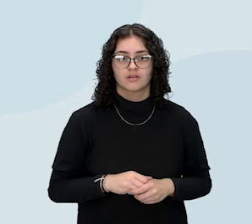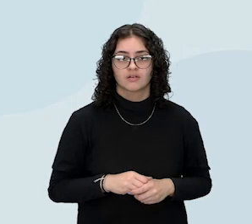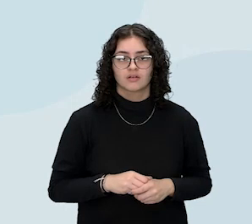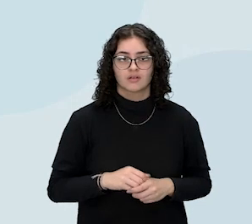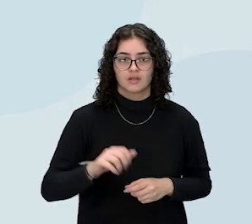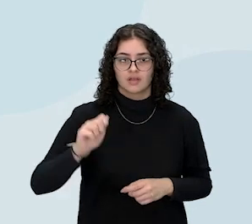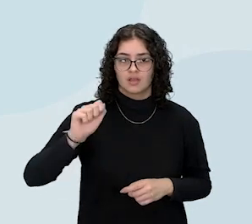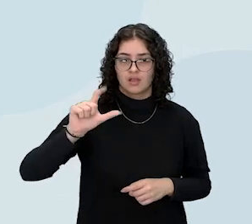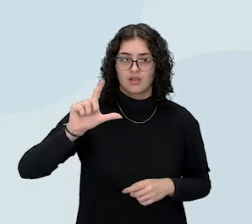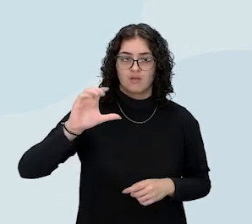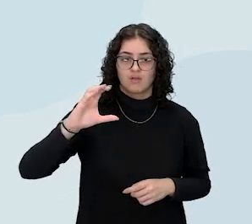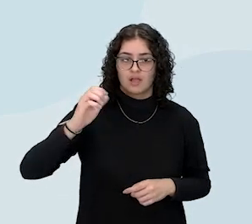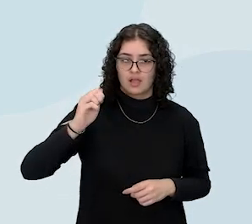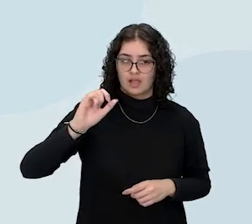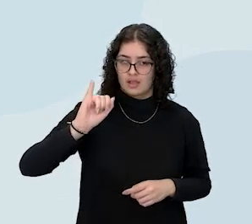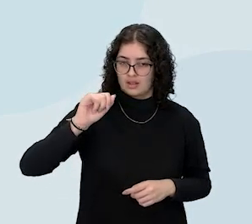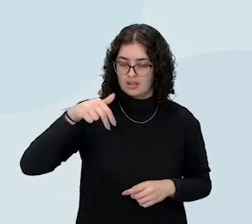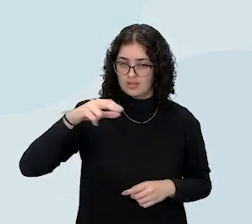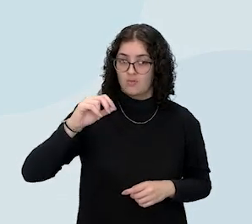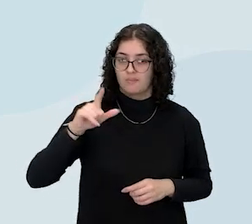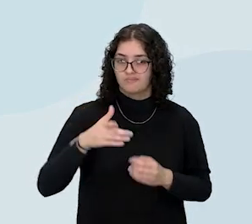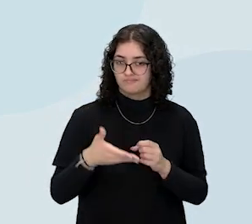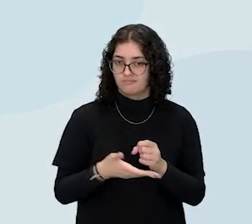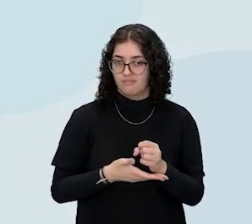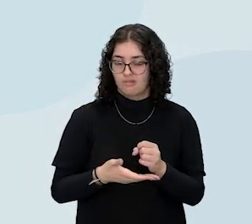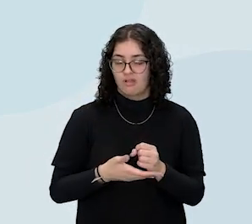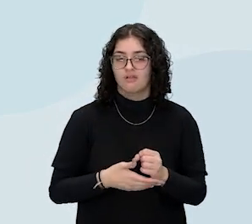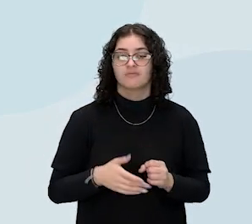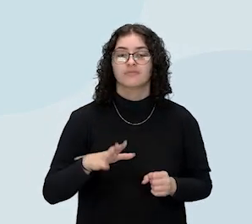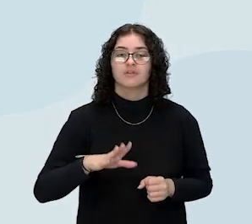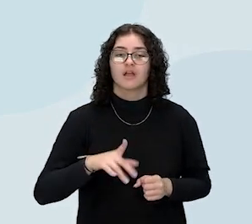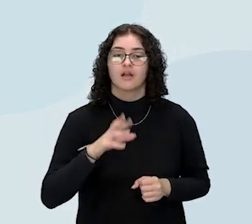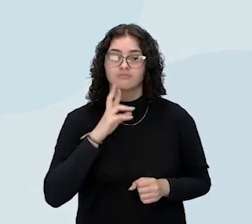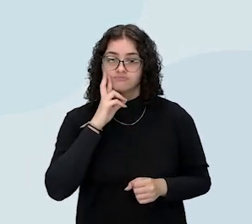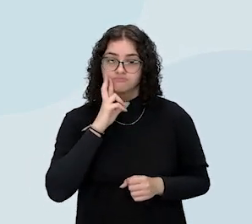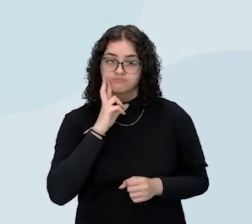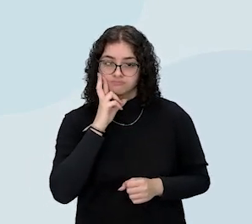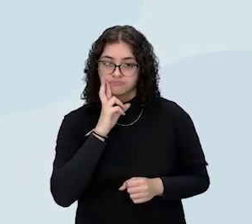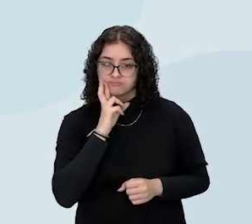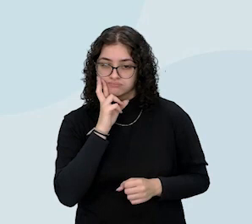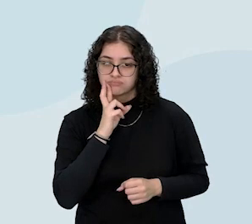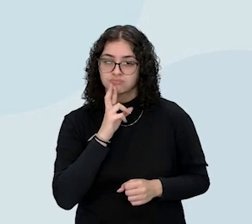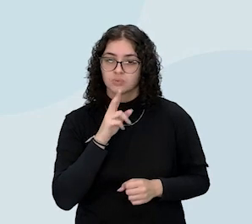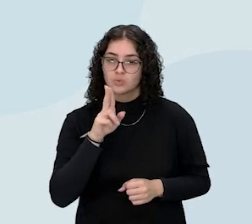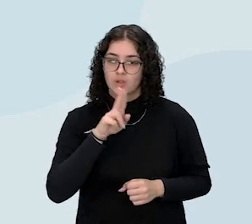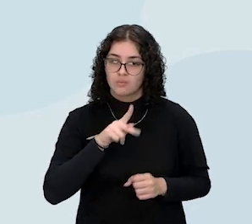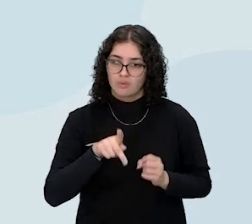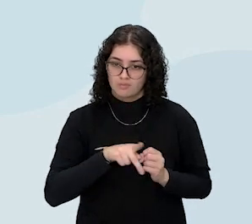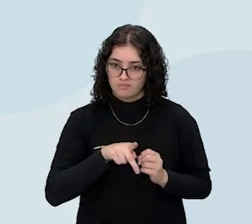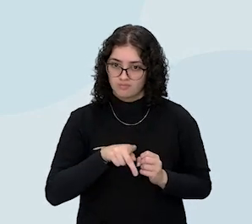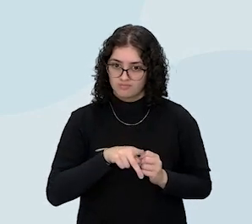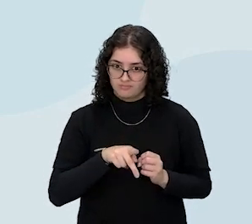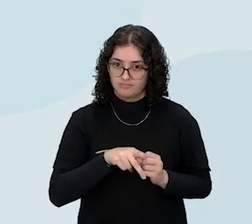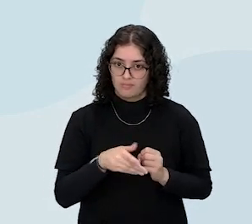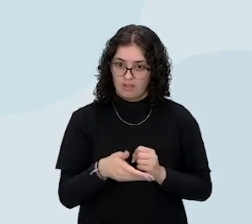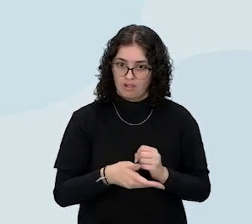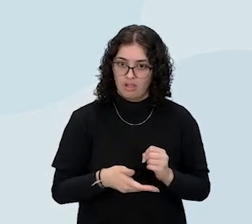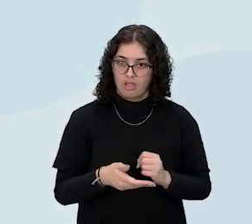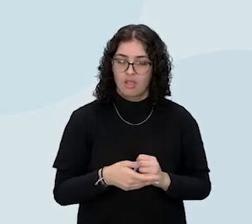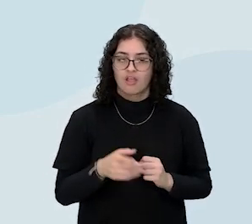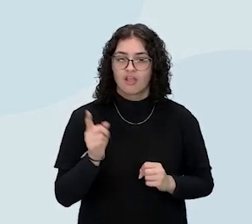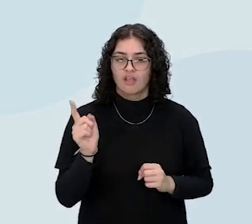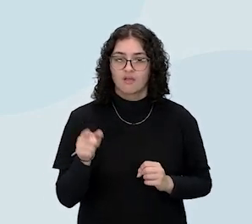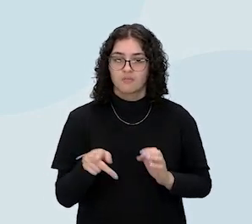é o alcalino. A hortênsia fica rosa. O uso de substâncias alcalinas é que vai fazer com que